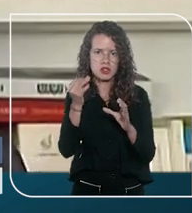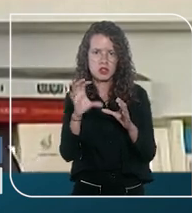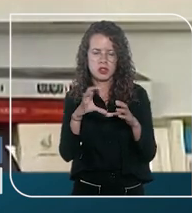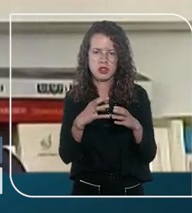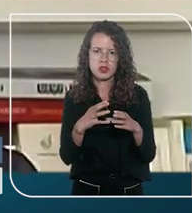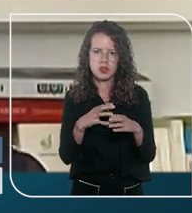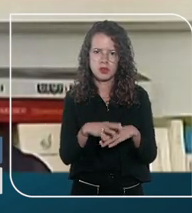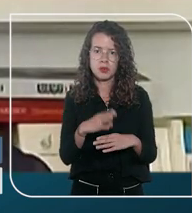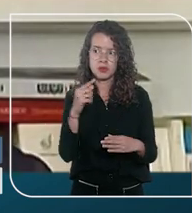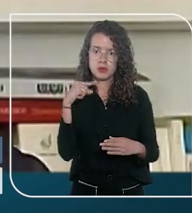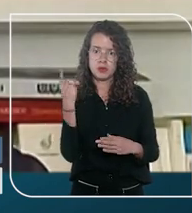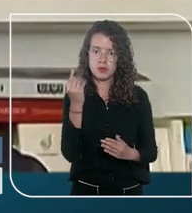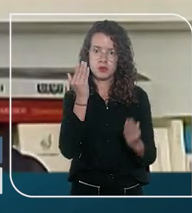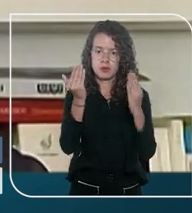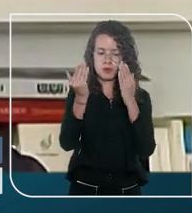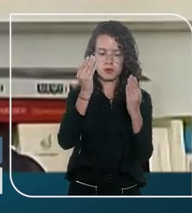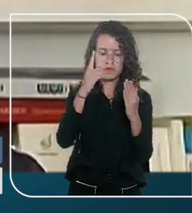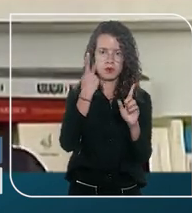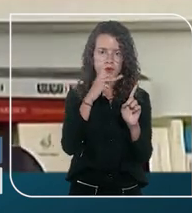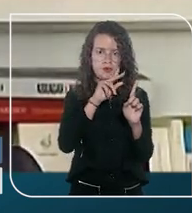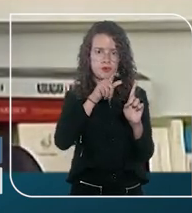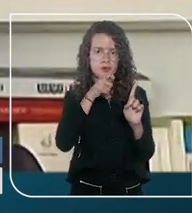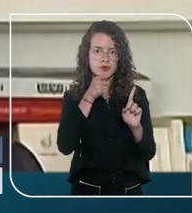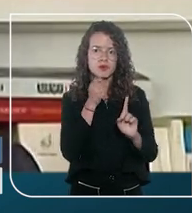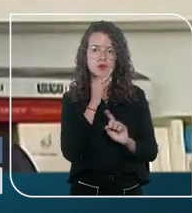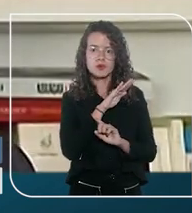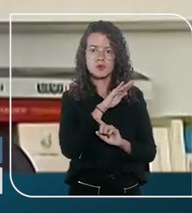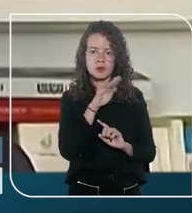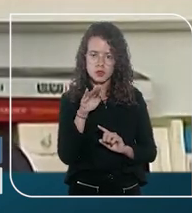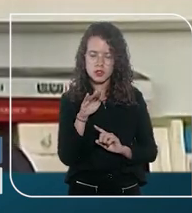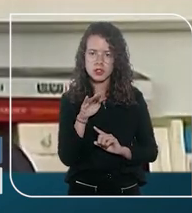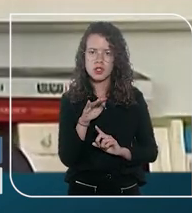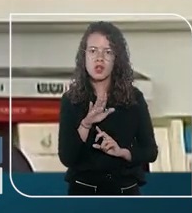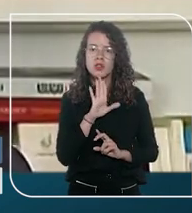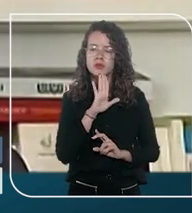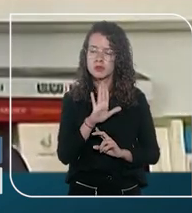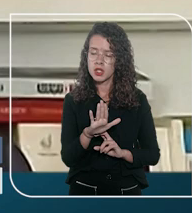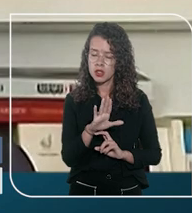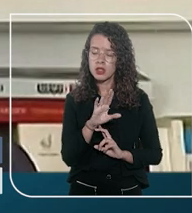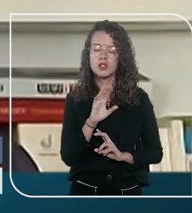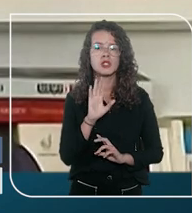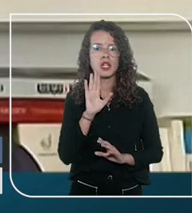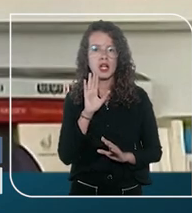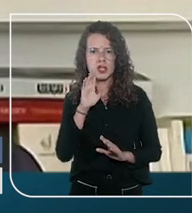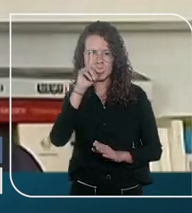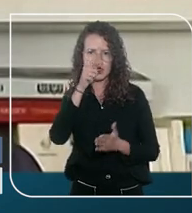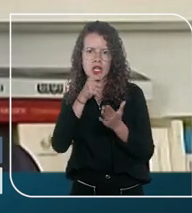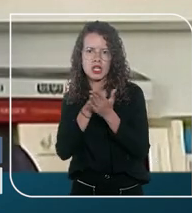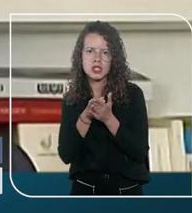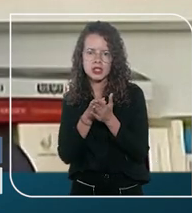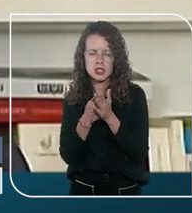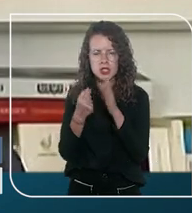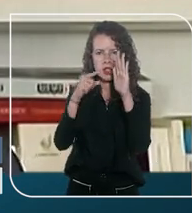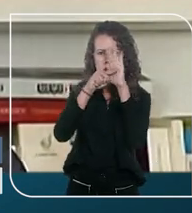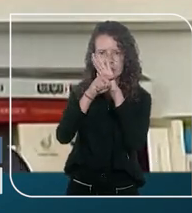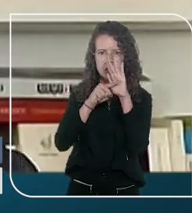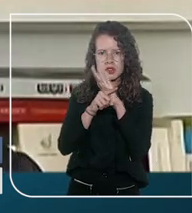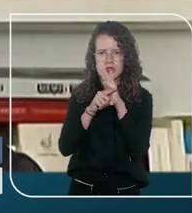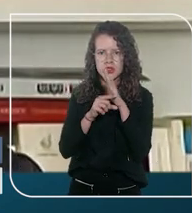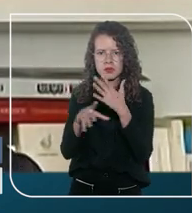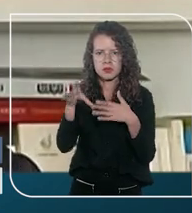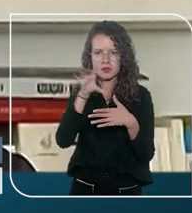as decisões monocráticas, né, mesmo que essas decisões tenham analisado o mérito da